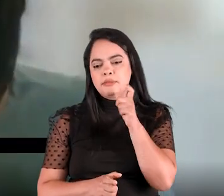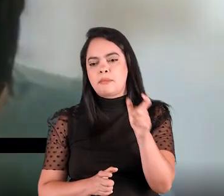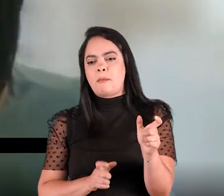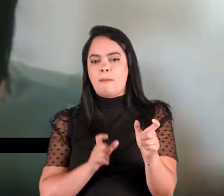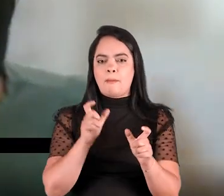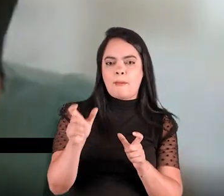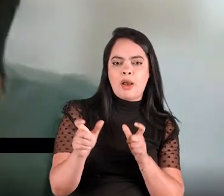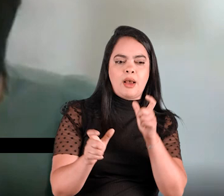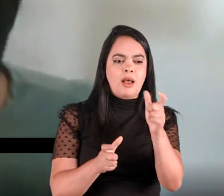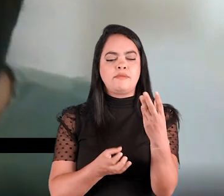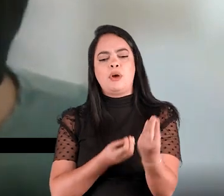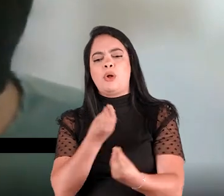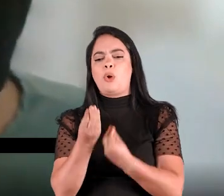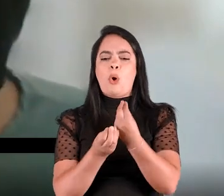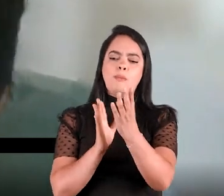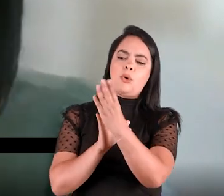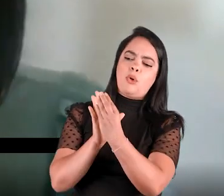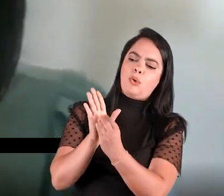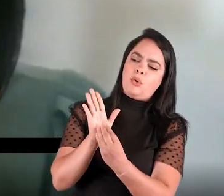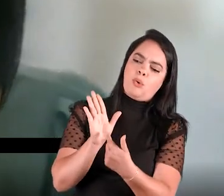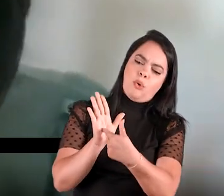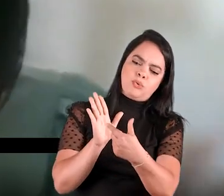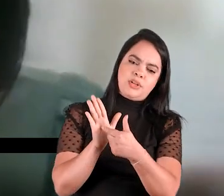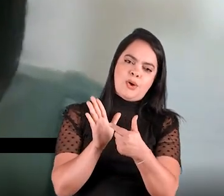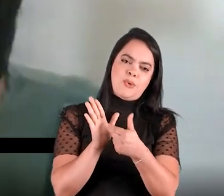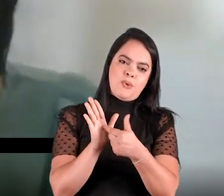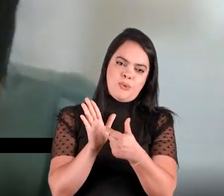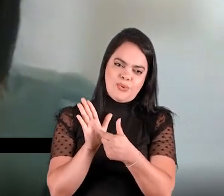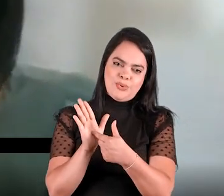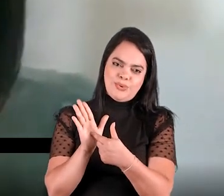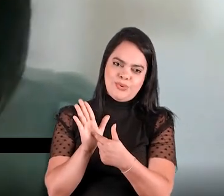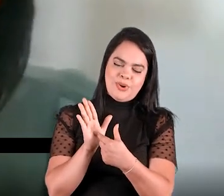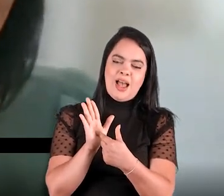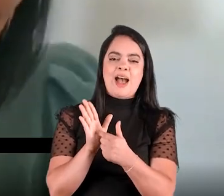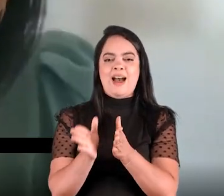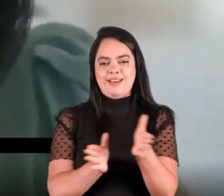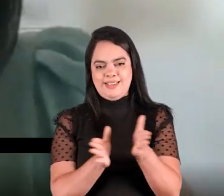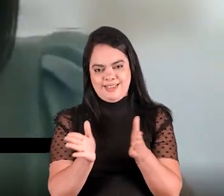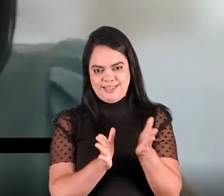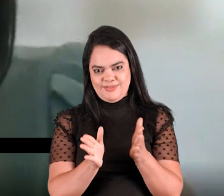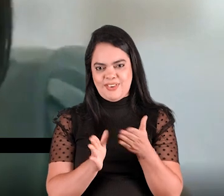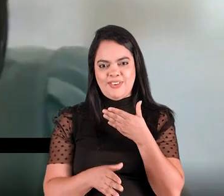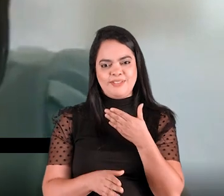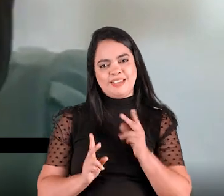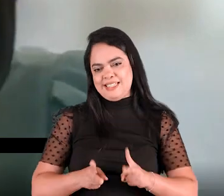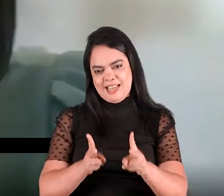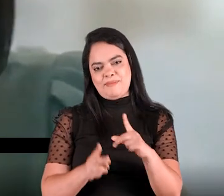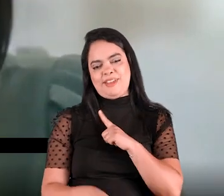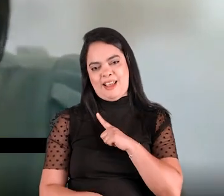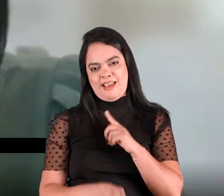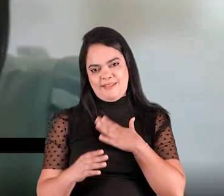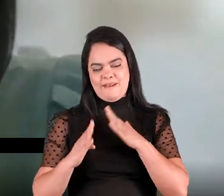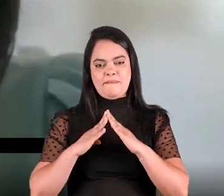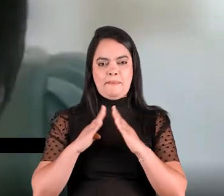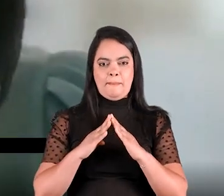alternativas de como tornar um conteúdo digital acessível é bem comum aqui em casa, né? Então, eu queria dizer